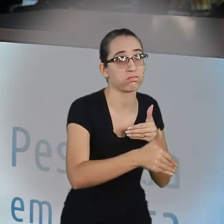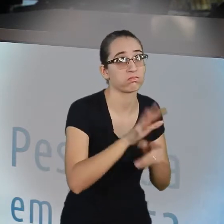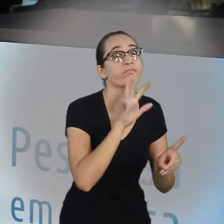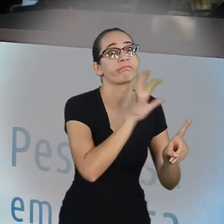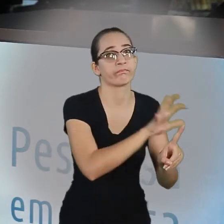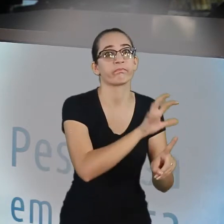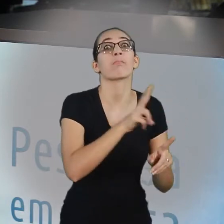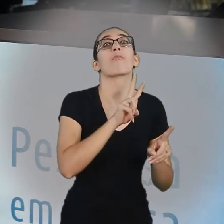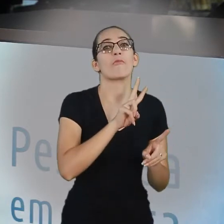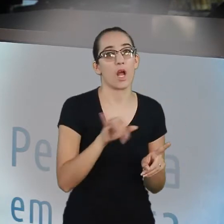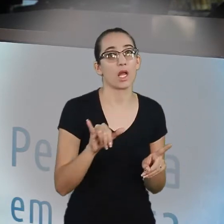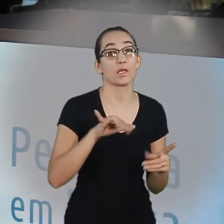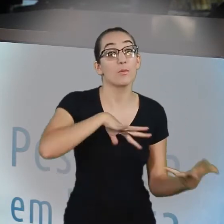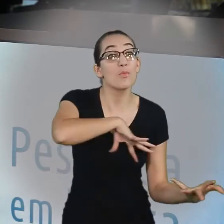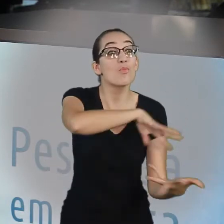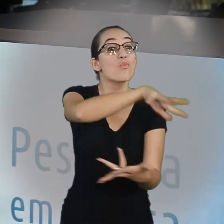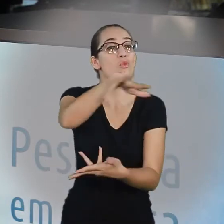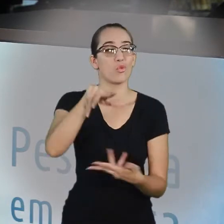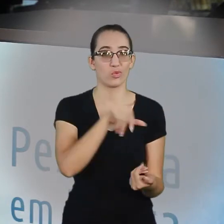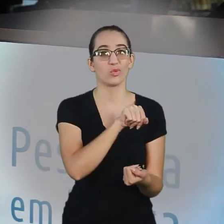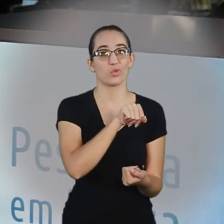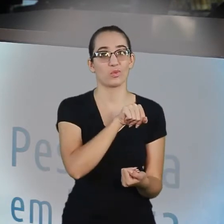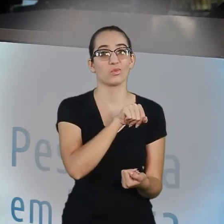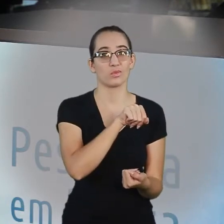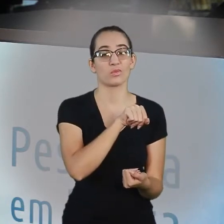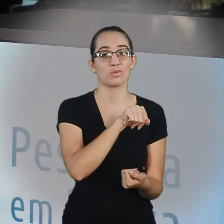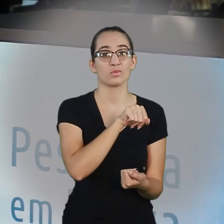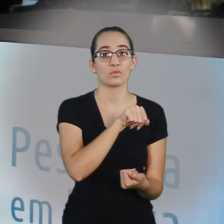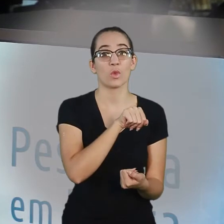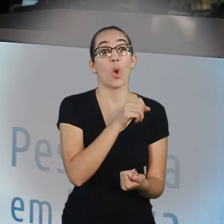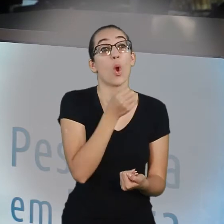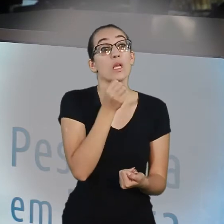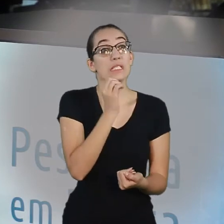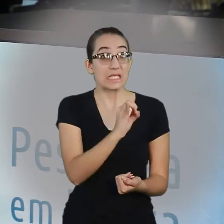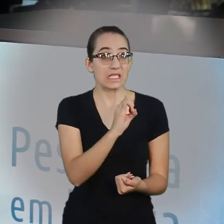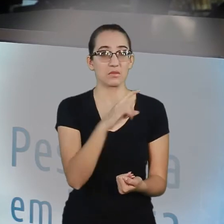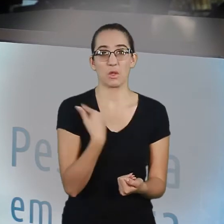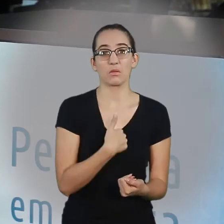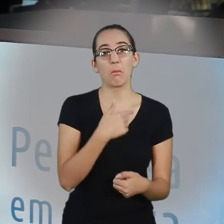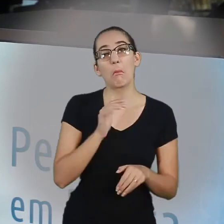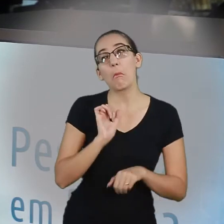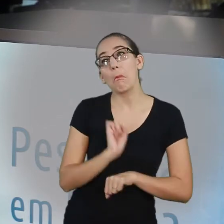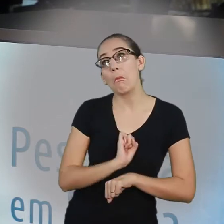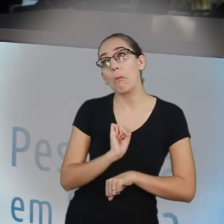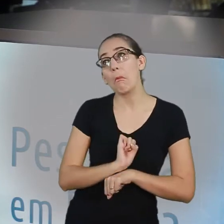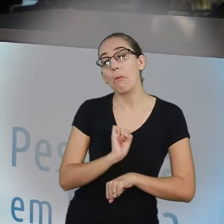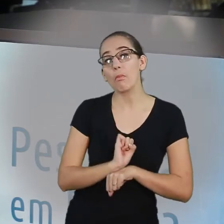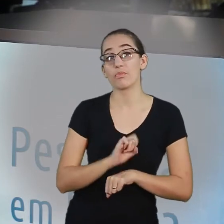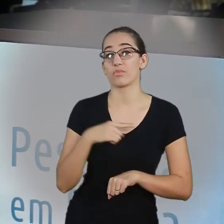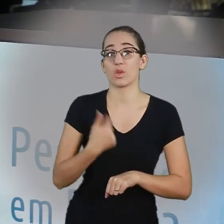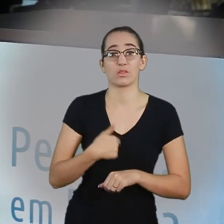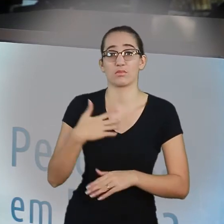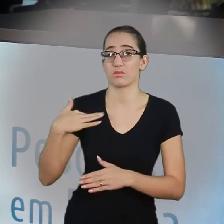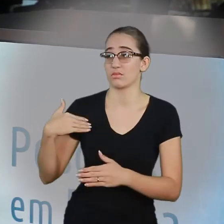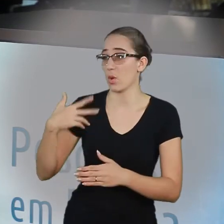inteligência artificial no mundo inteiro. Ou seremos atropelados, seremos consumidores e